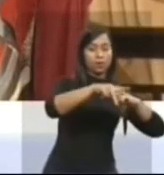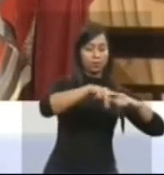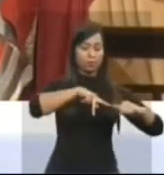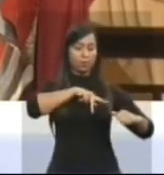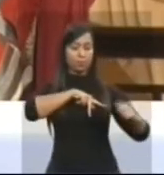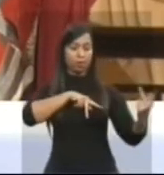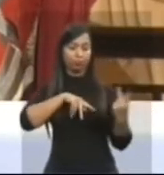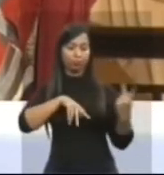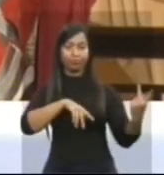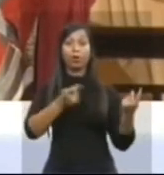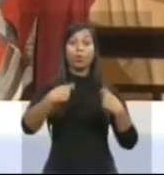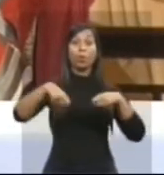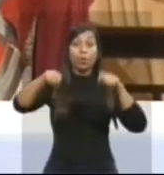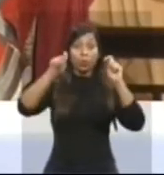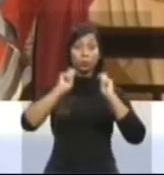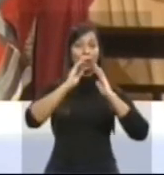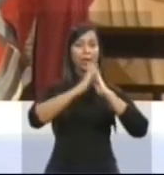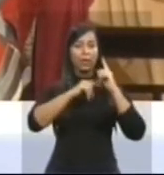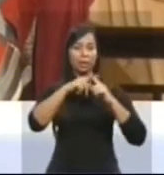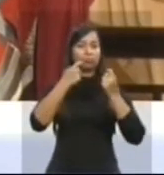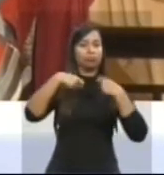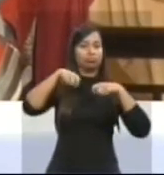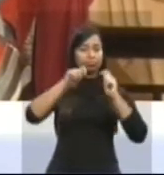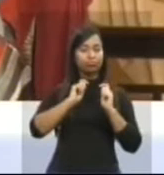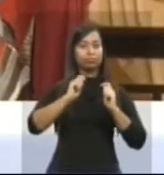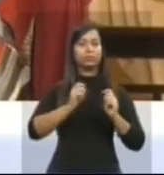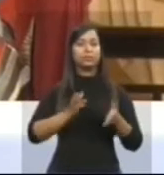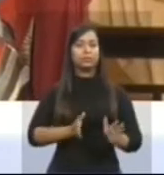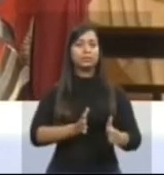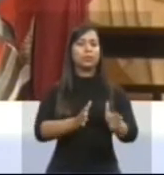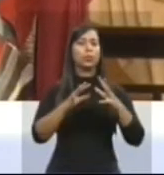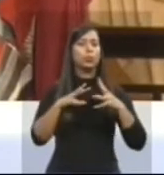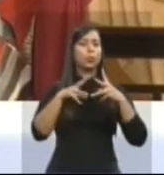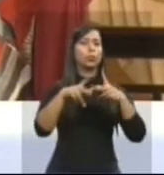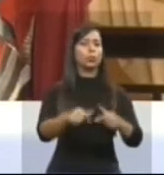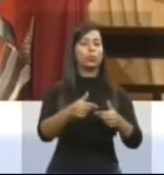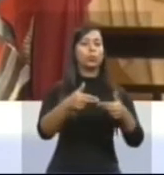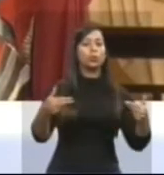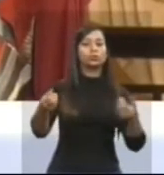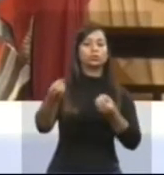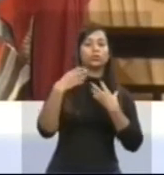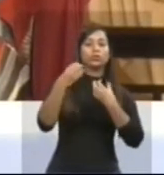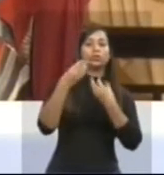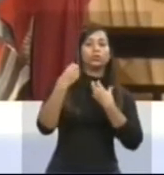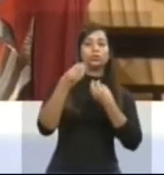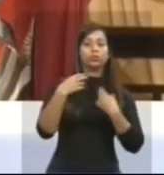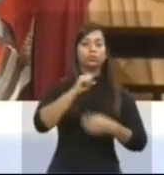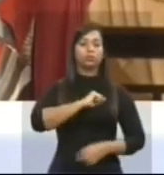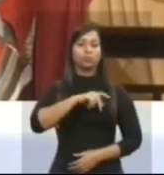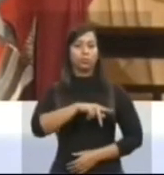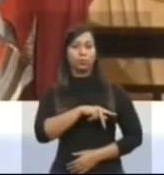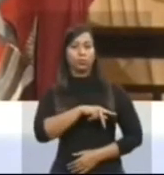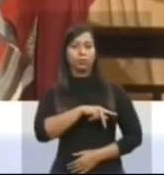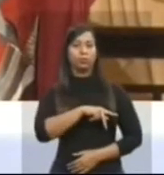Paulo. Concedei à vossa Igreja seguir em tudo os ensinamentos destes